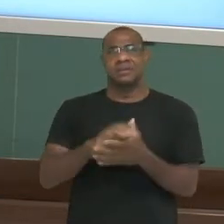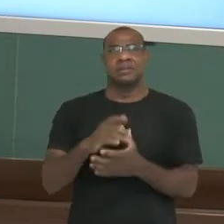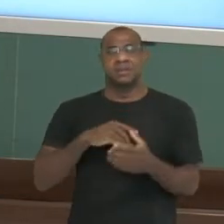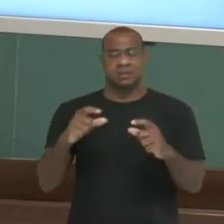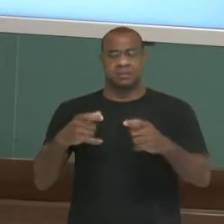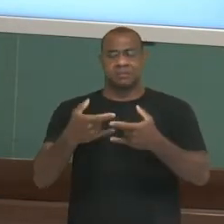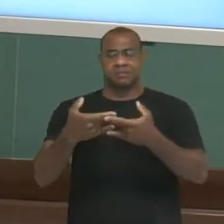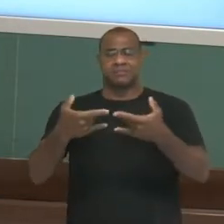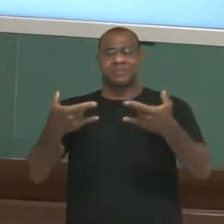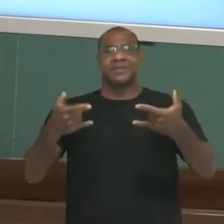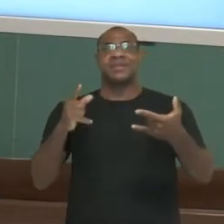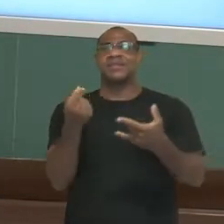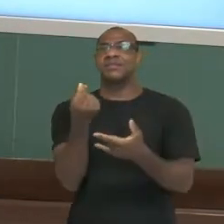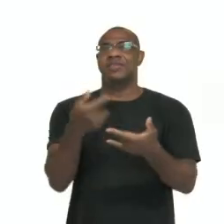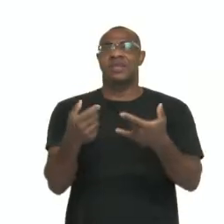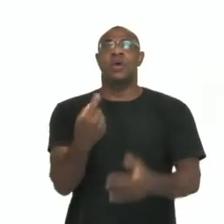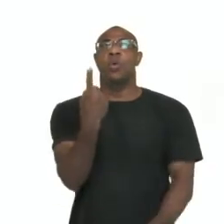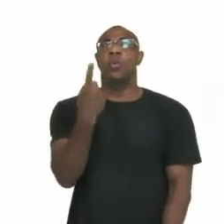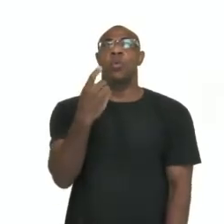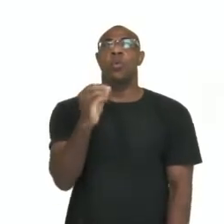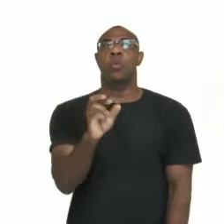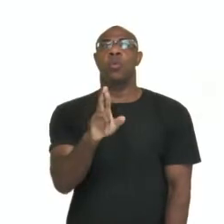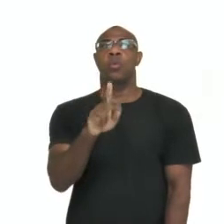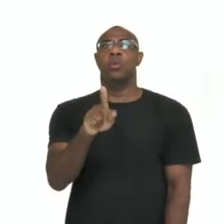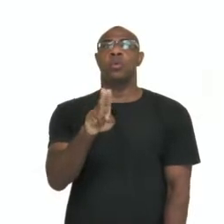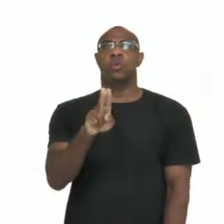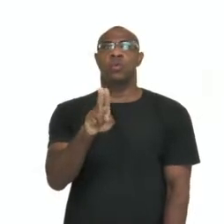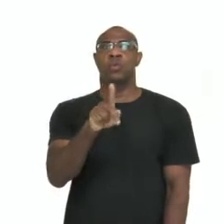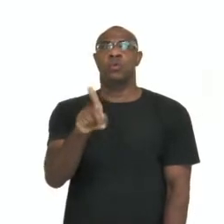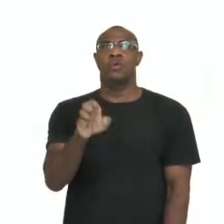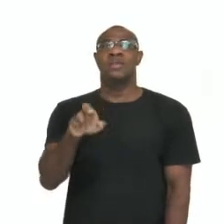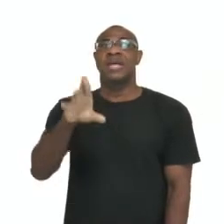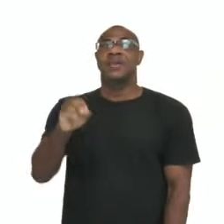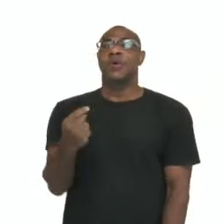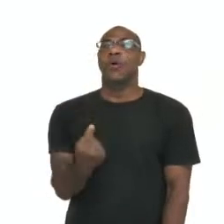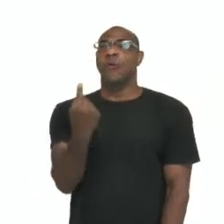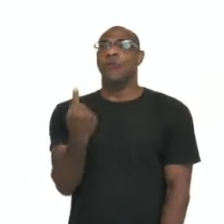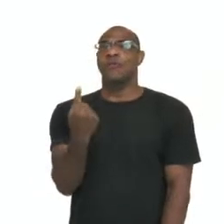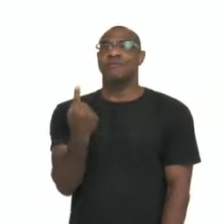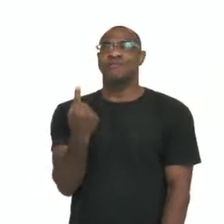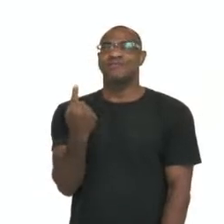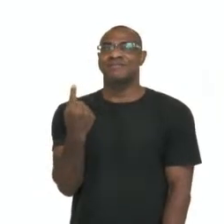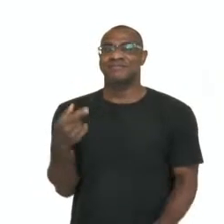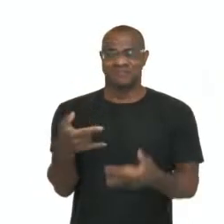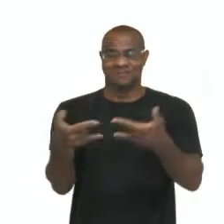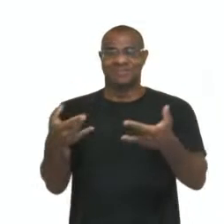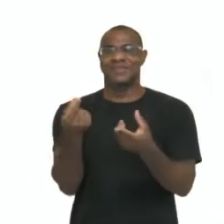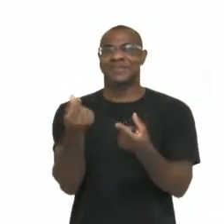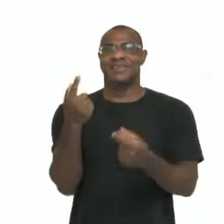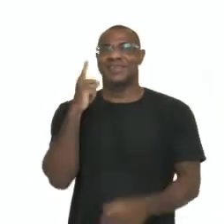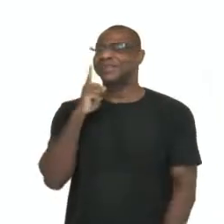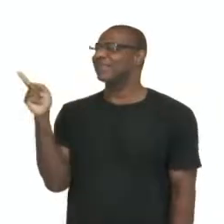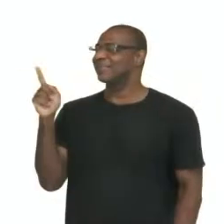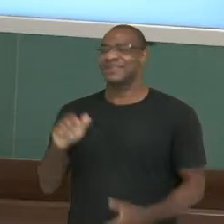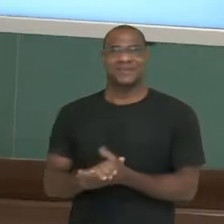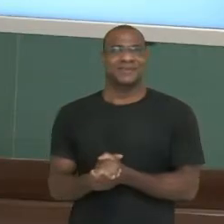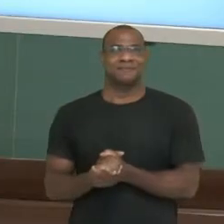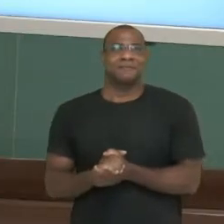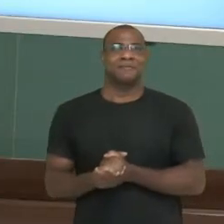um cruzeiro, moeda do Brasil aí vigente nos anos 1960, para você conhecer um pouco mais o